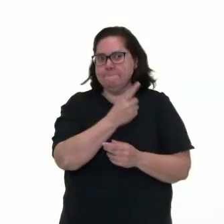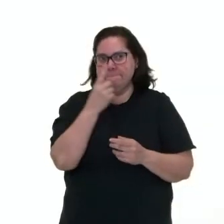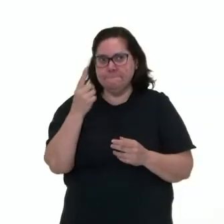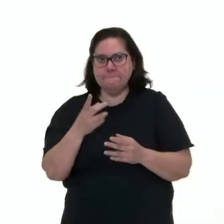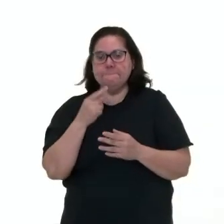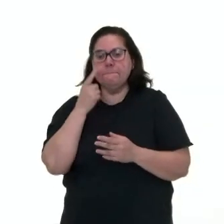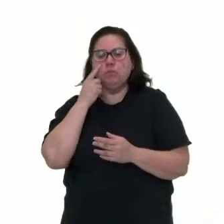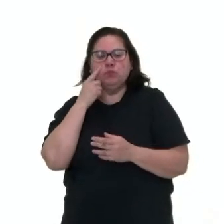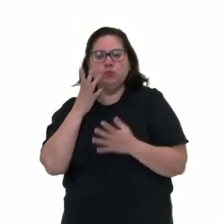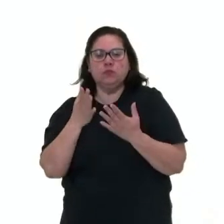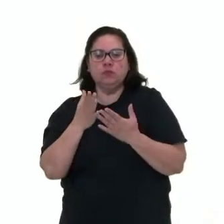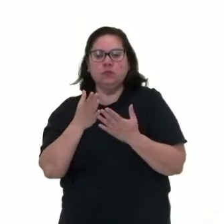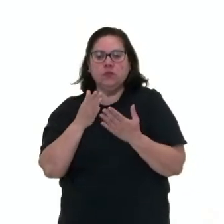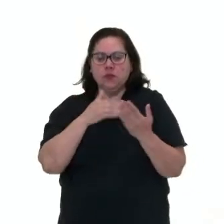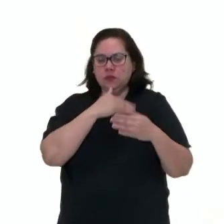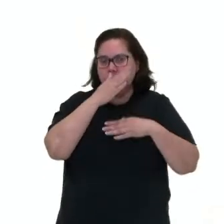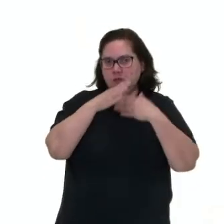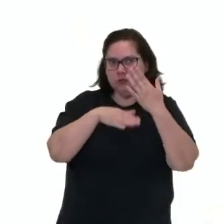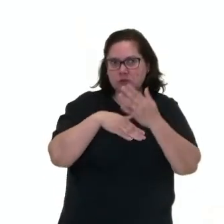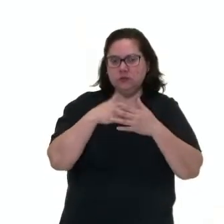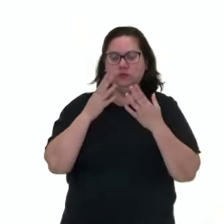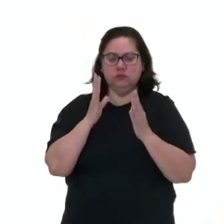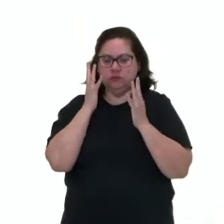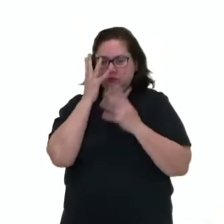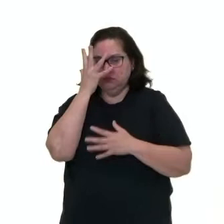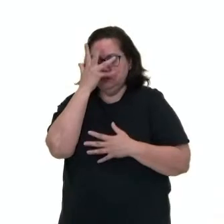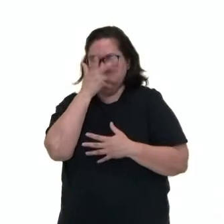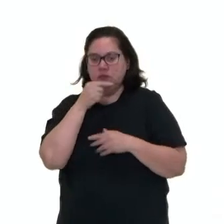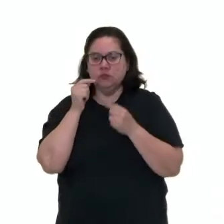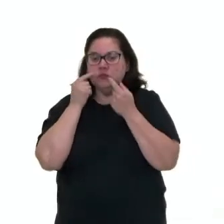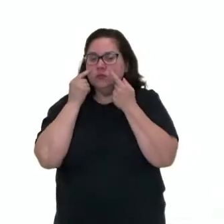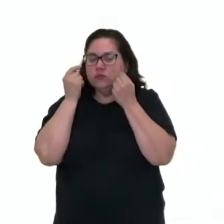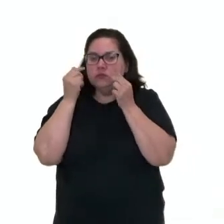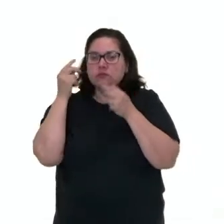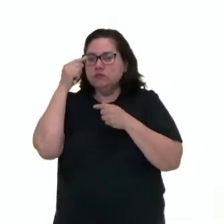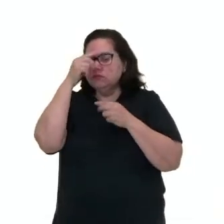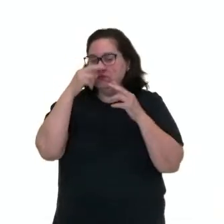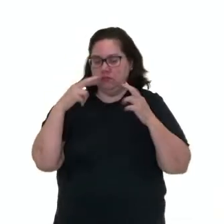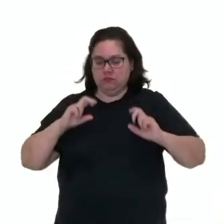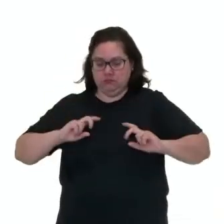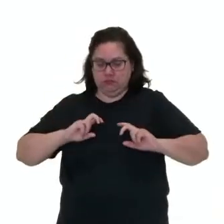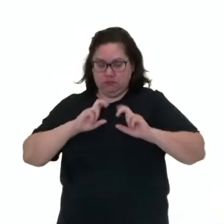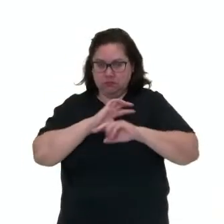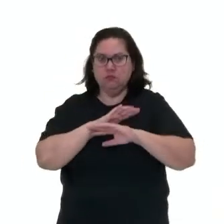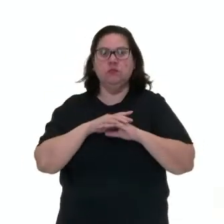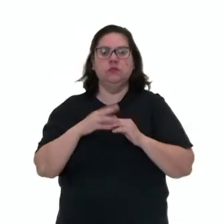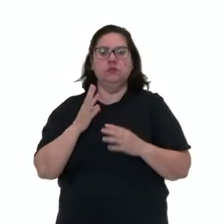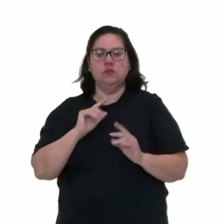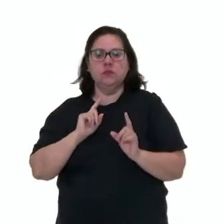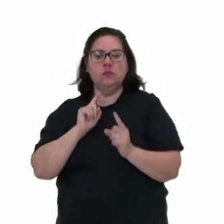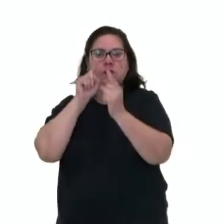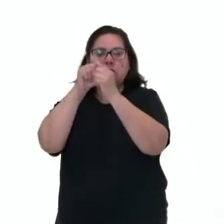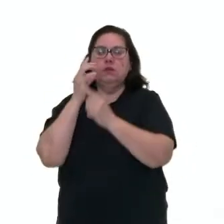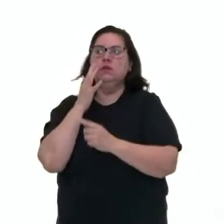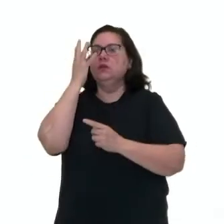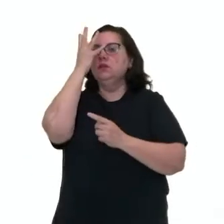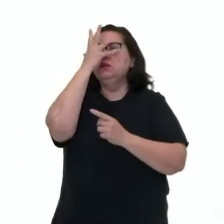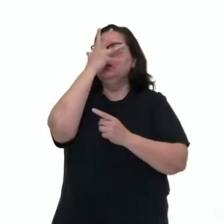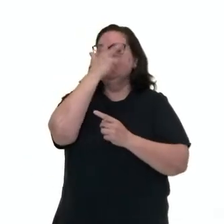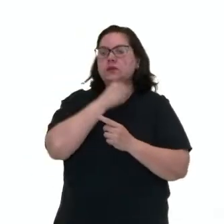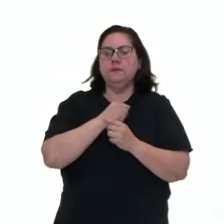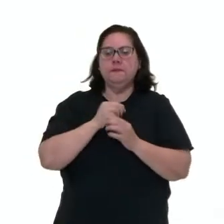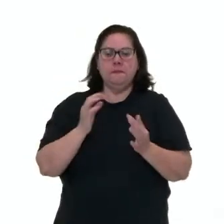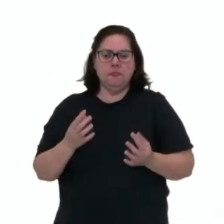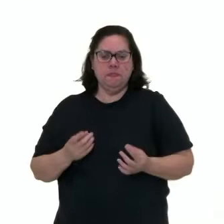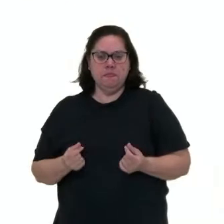Então nós vemos que nos últimos anos, a popularização das cirurgias plásticas, as pessoas modificam seus corpos para atingir o ideal de beleza, as pessoas que não possuem recursos